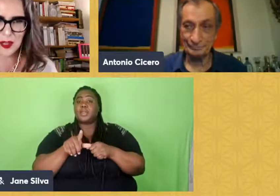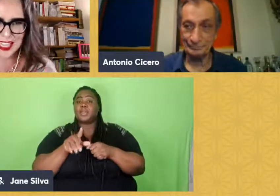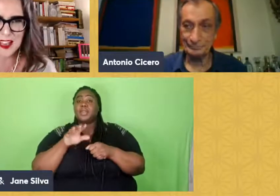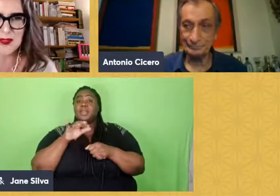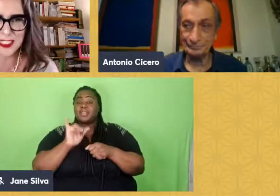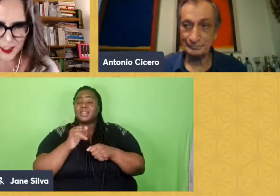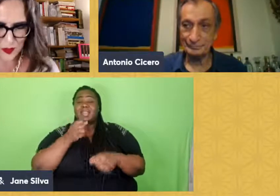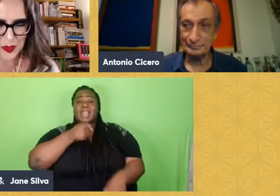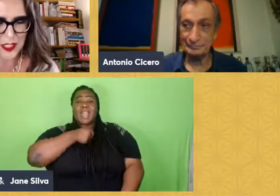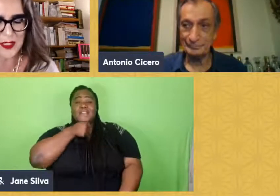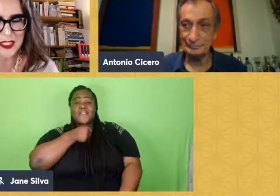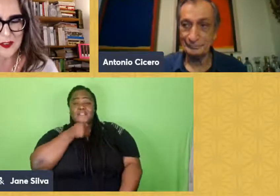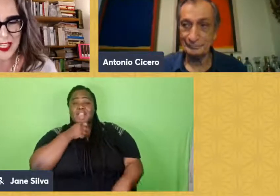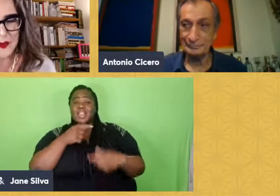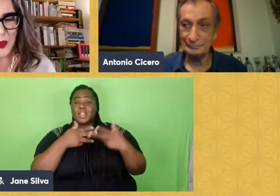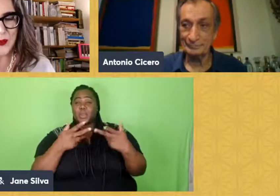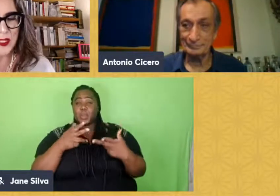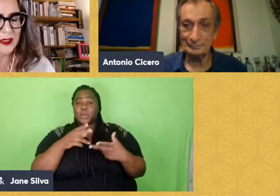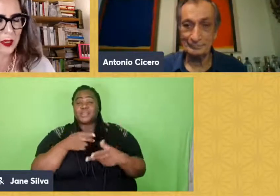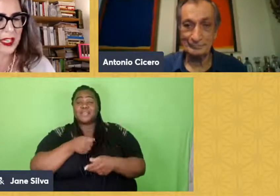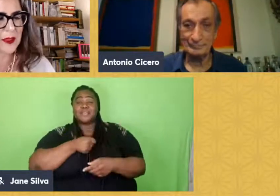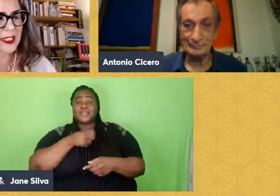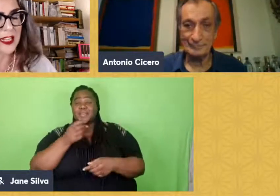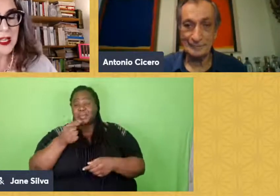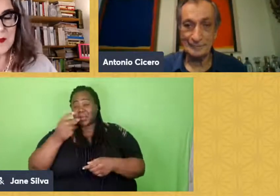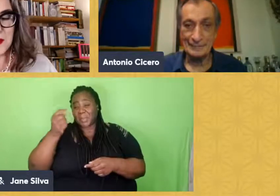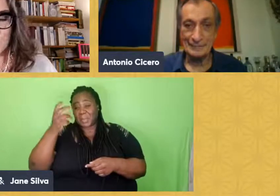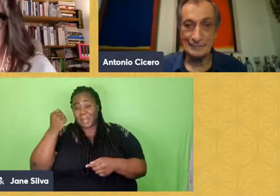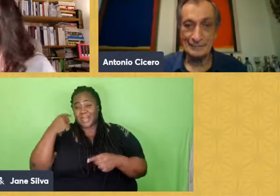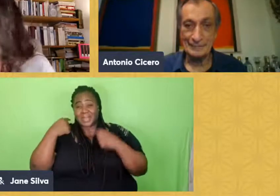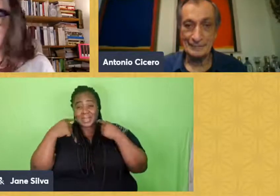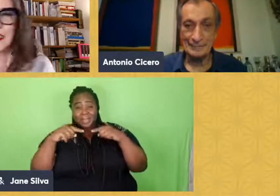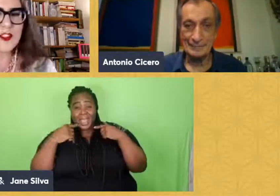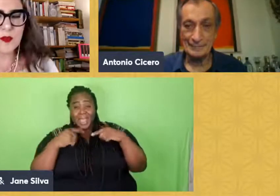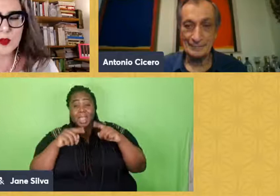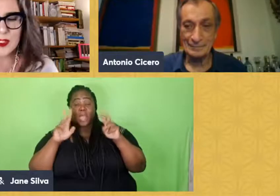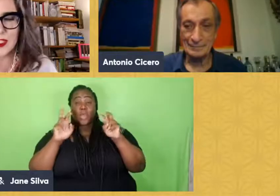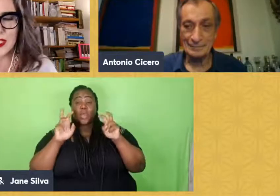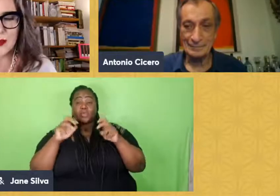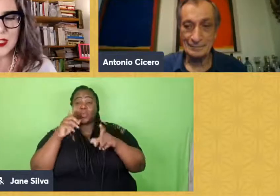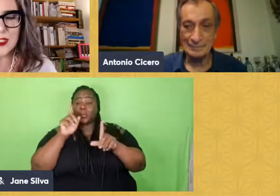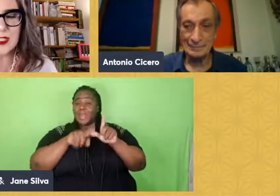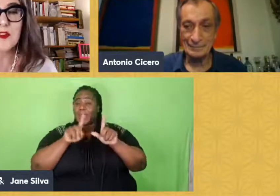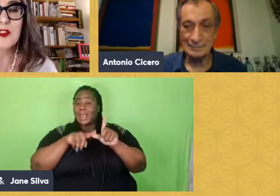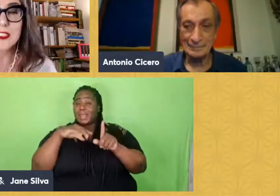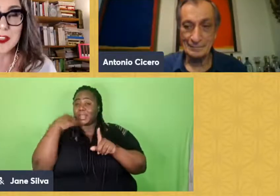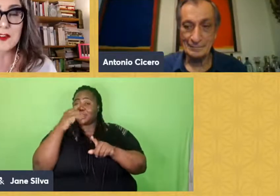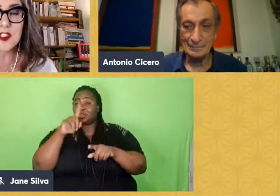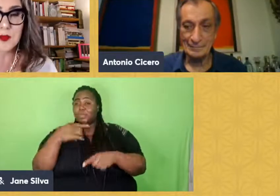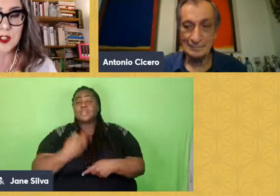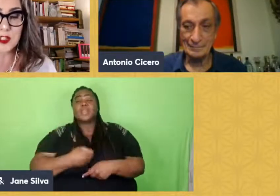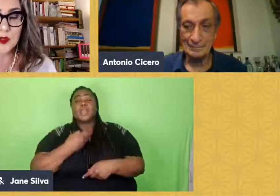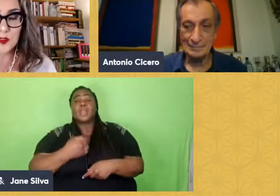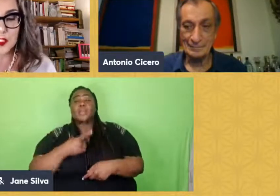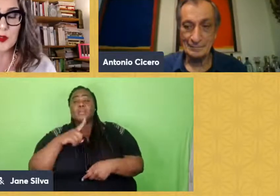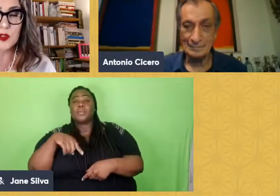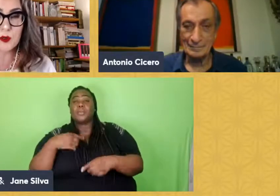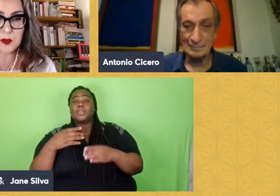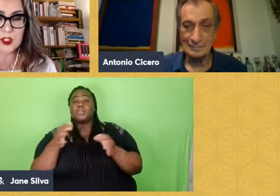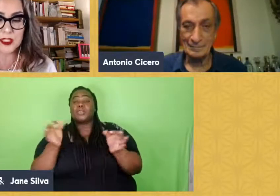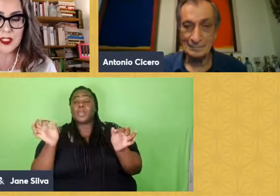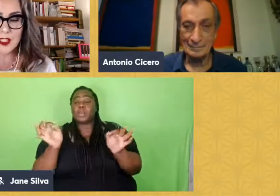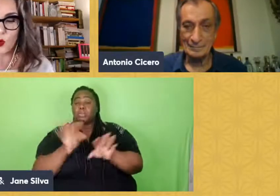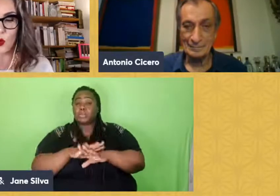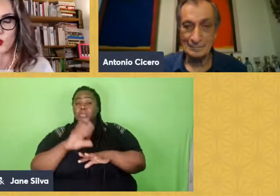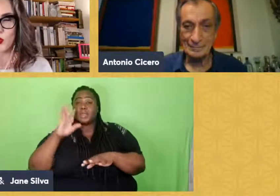velha polêmica, na sua opinião, se essa velha polêmica sobre se letra de música é poesia foi definitivamente resolvida quando